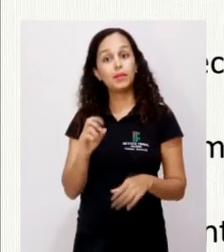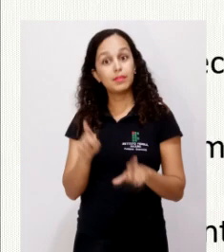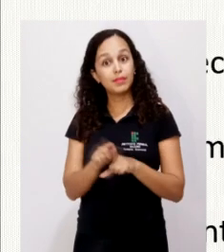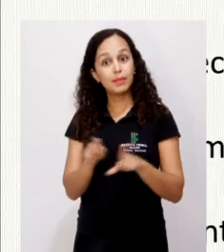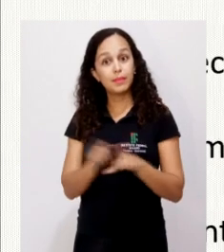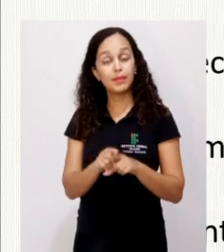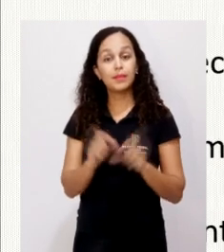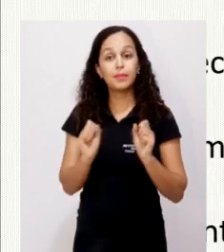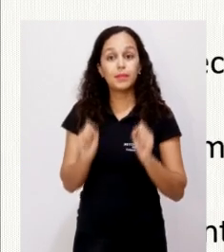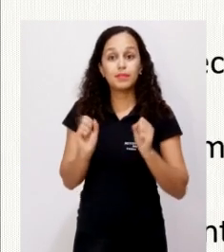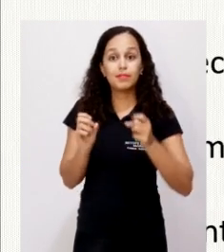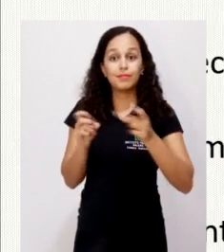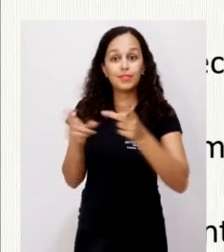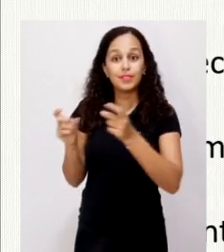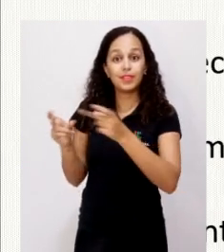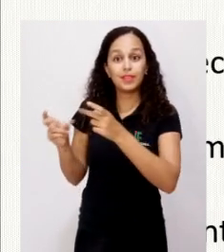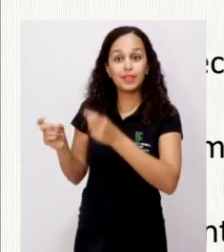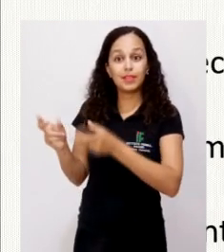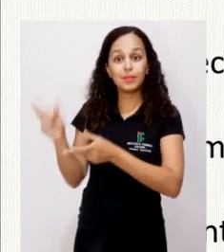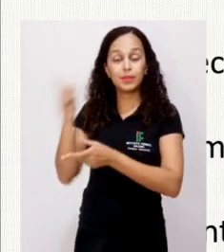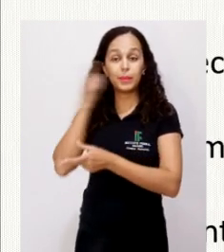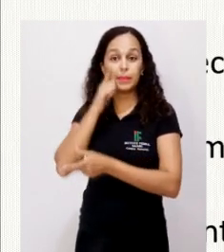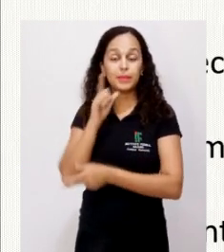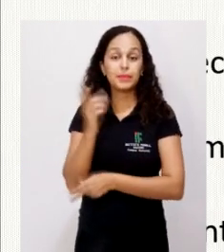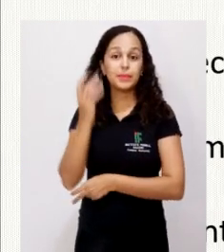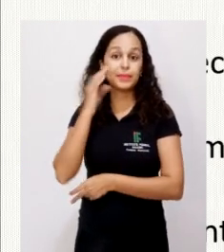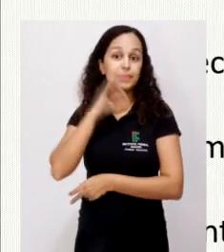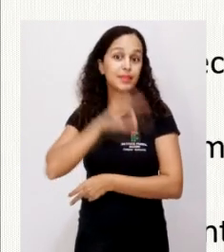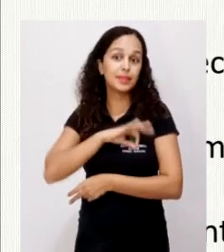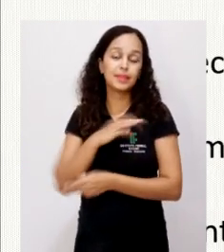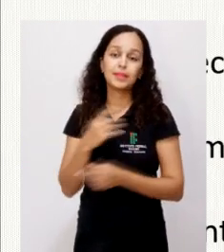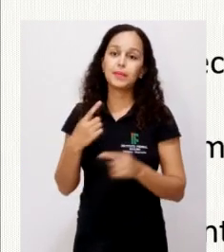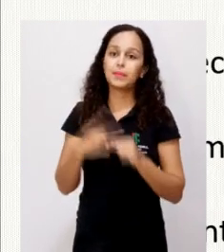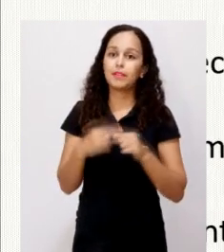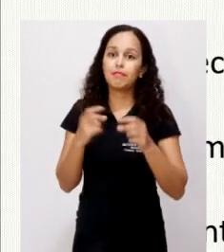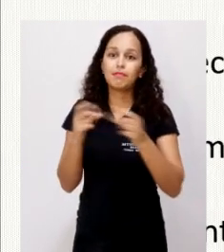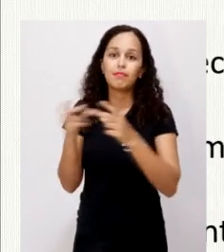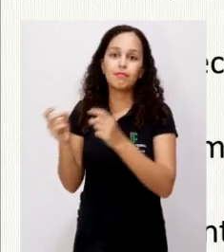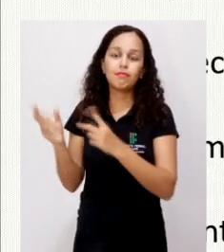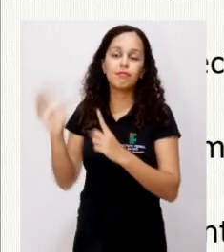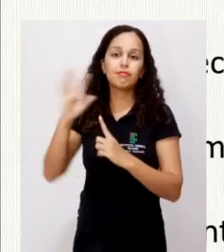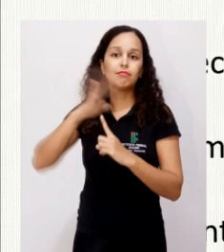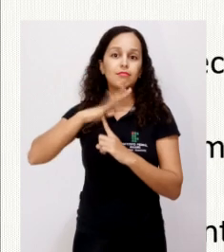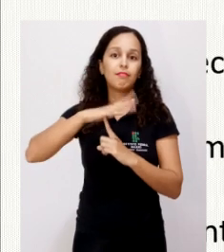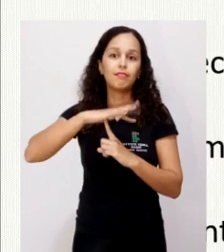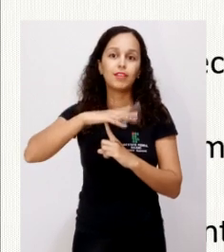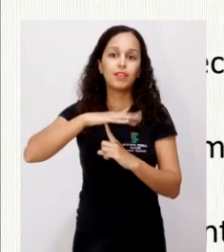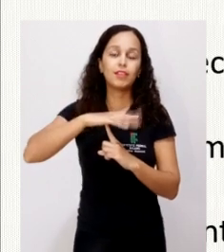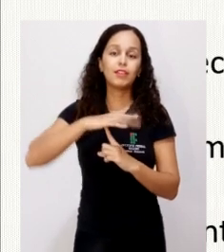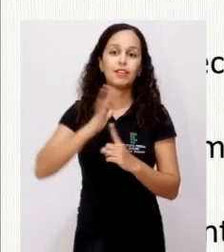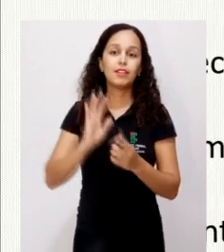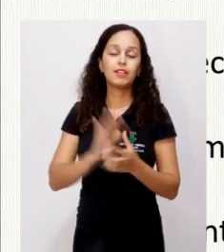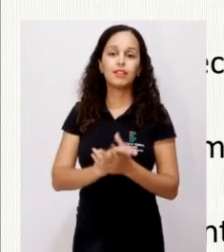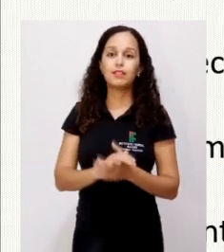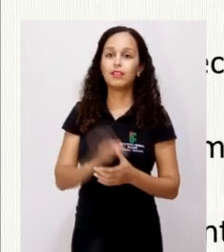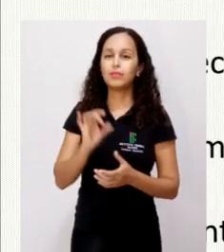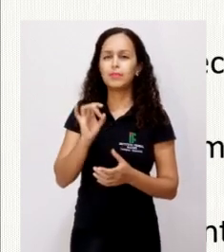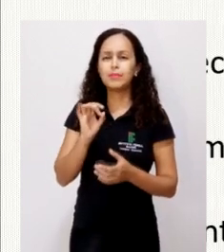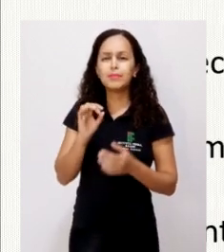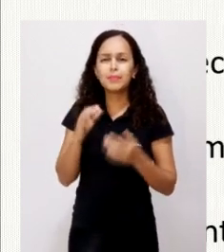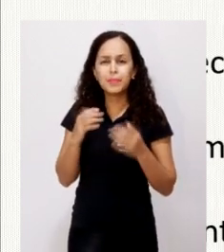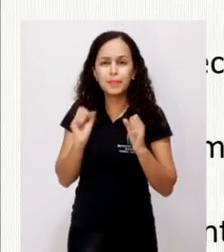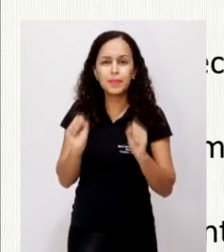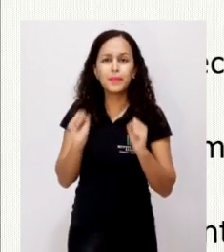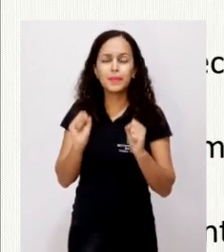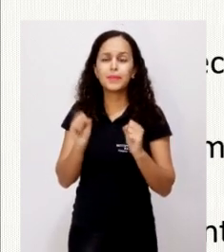uma fonte de renda adicional para as famílias a partir da comercialização nas feiras, comercialização mesmo que seja